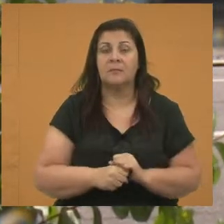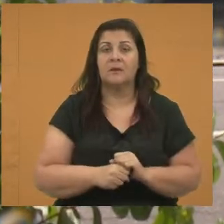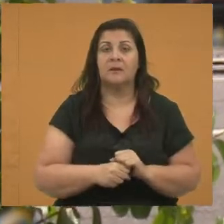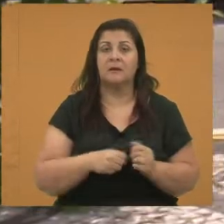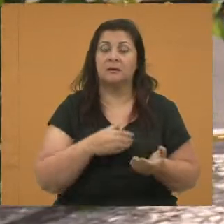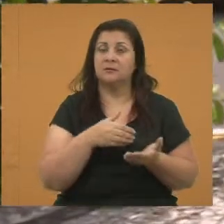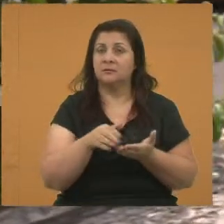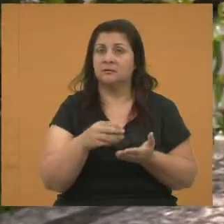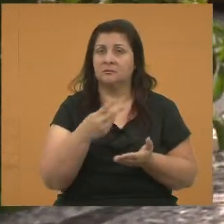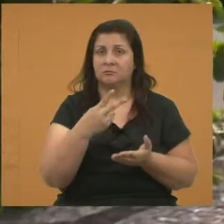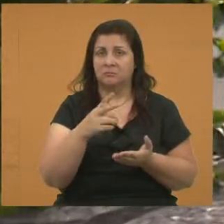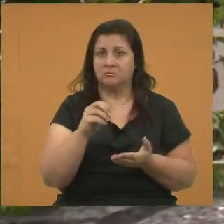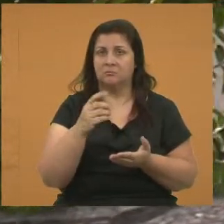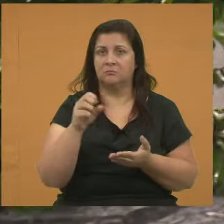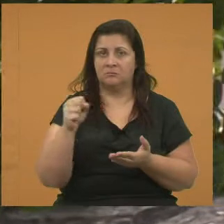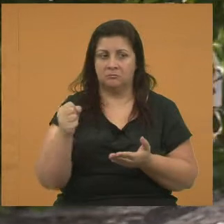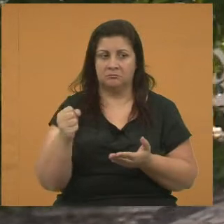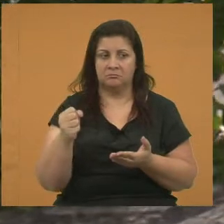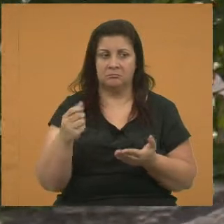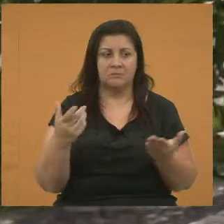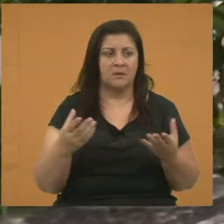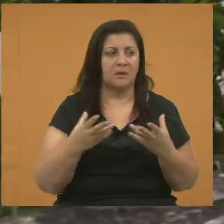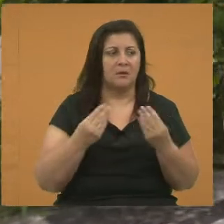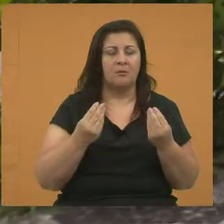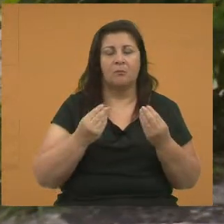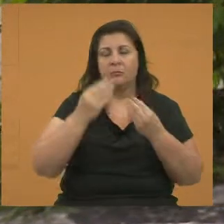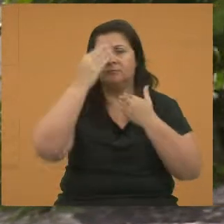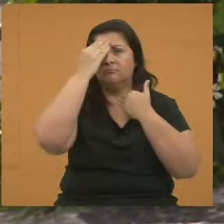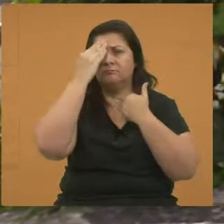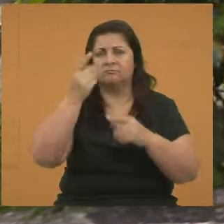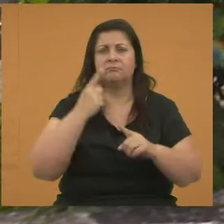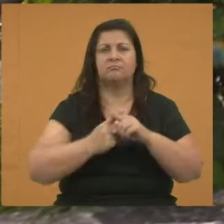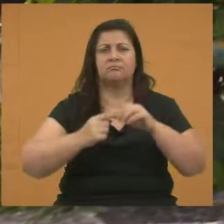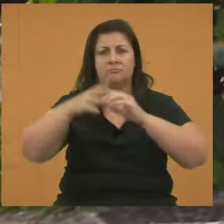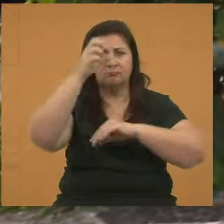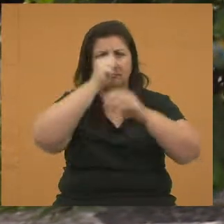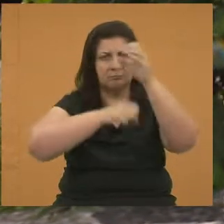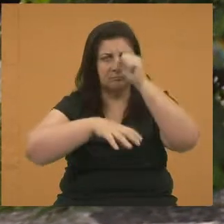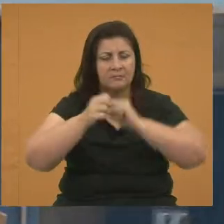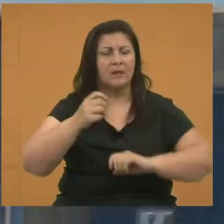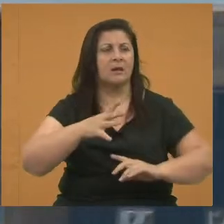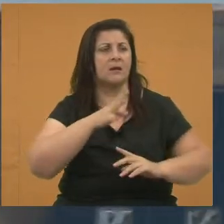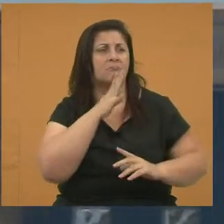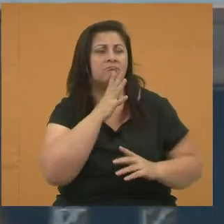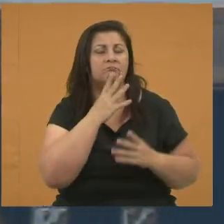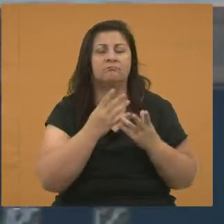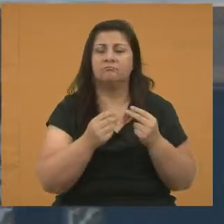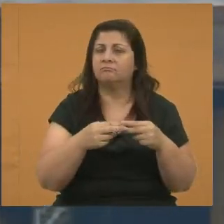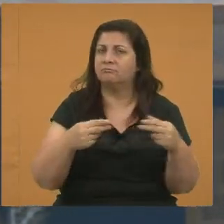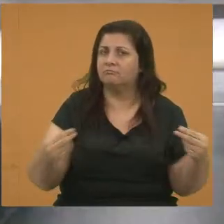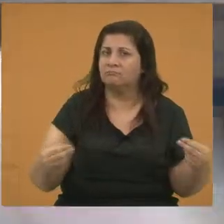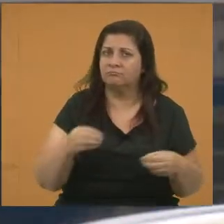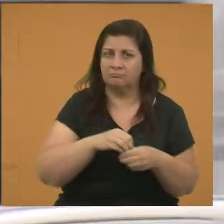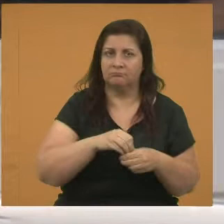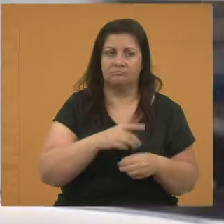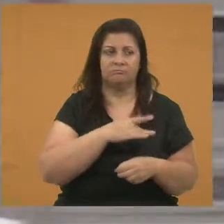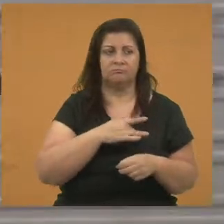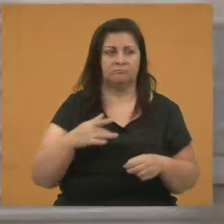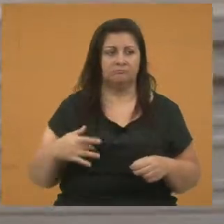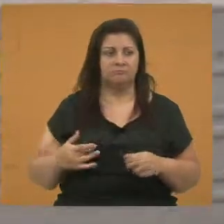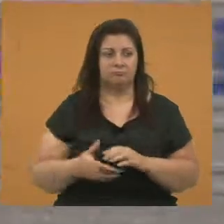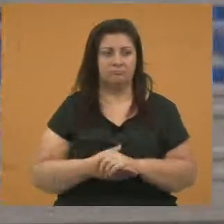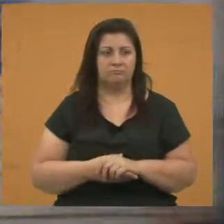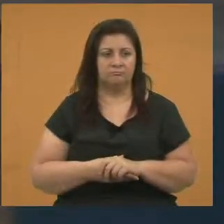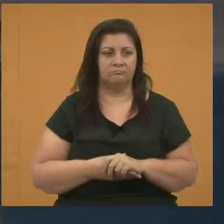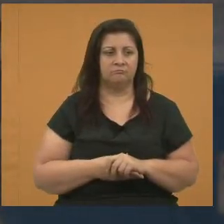lá em 2018 e eu sou muito grata pelas coisas que eu aprendi, pelas coisas que eu conheci dentro da área da saúde. Então, assim, eles me